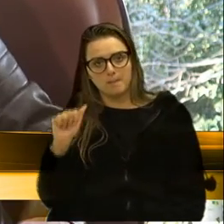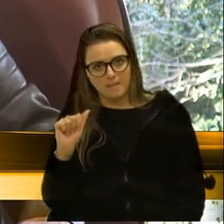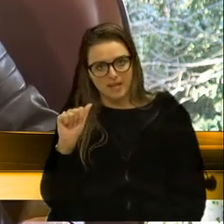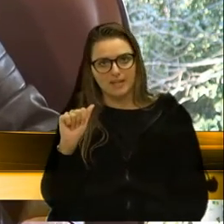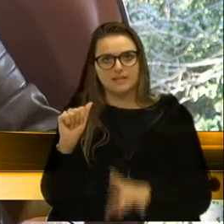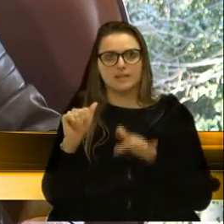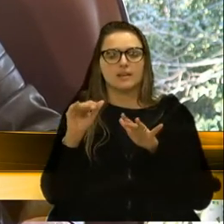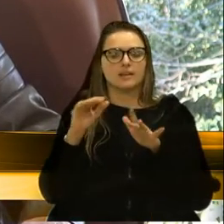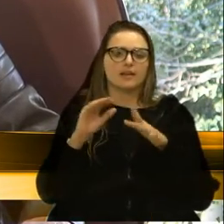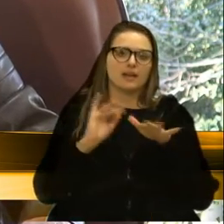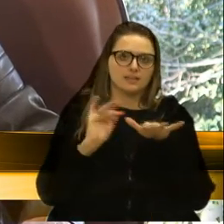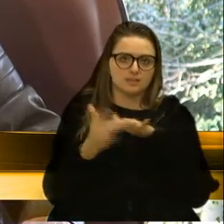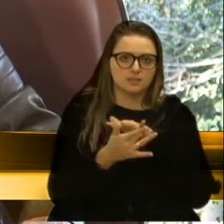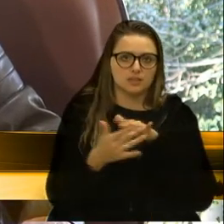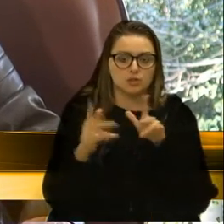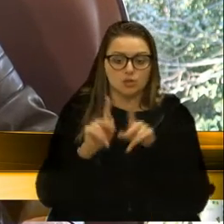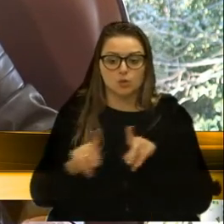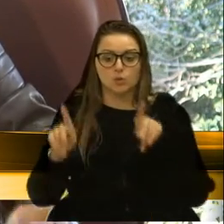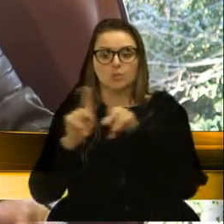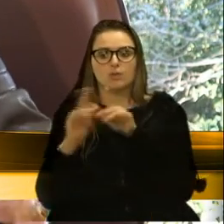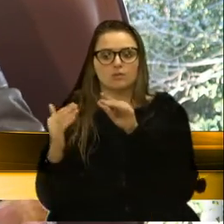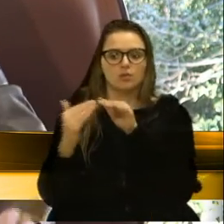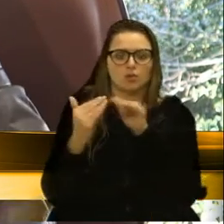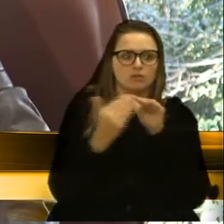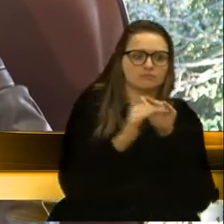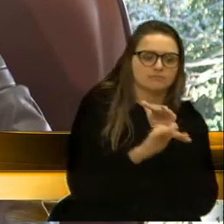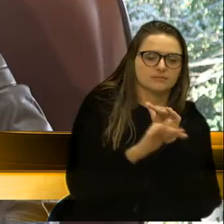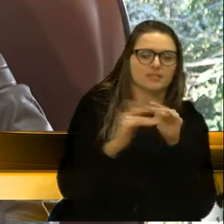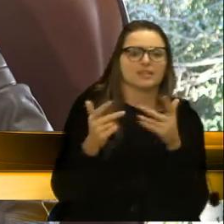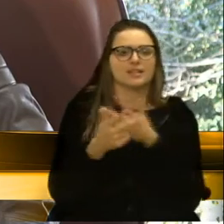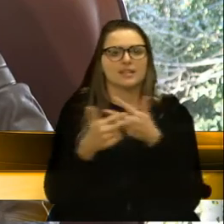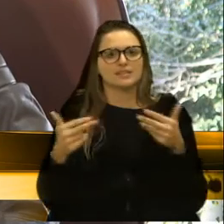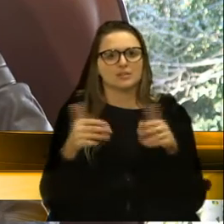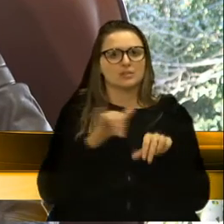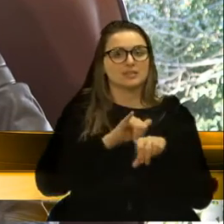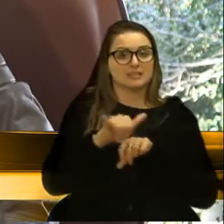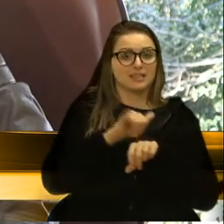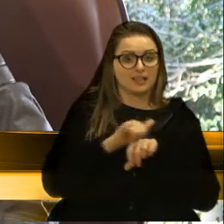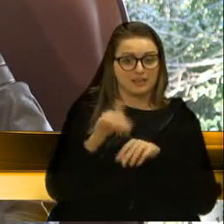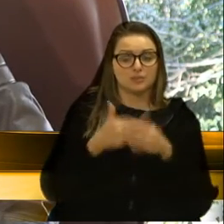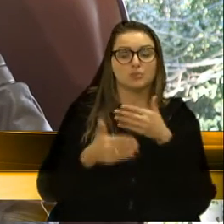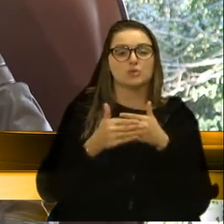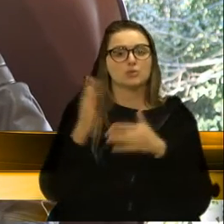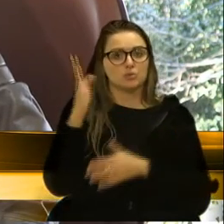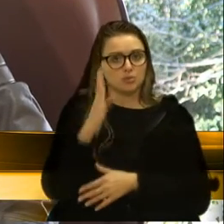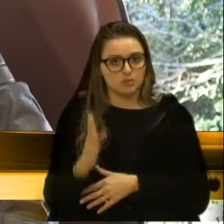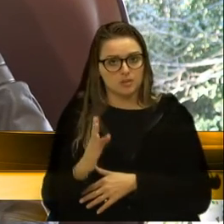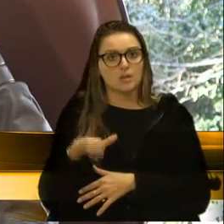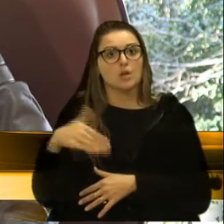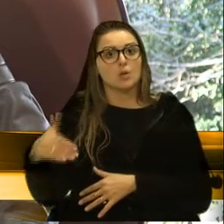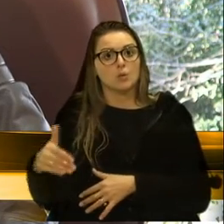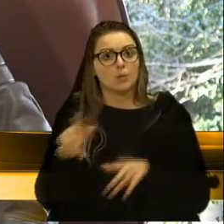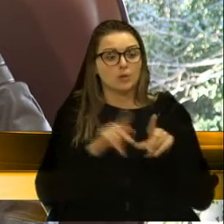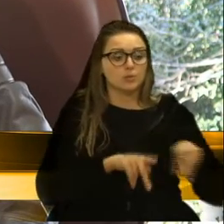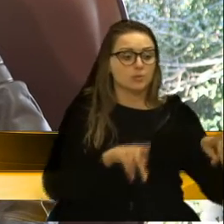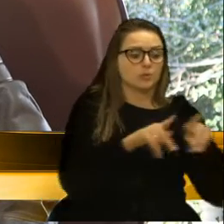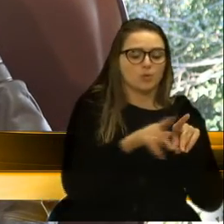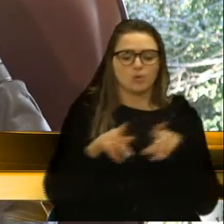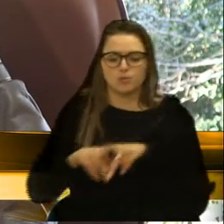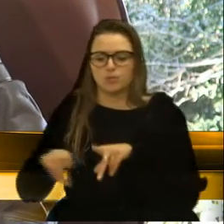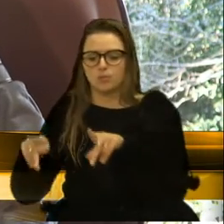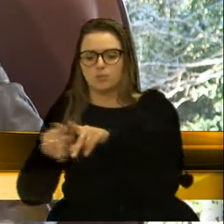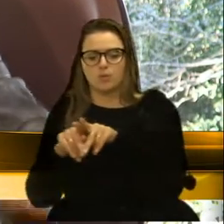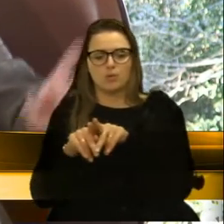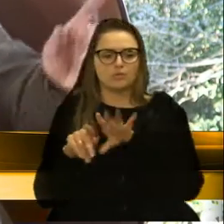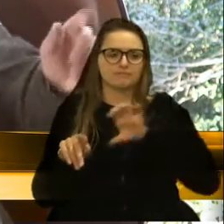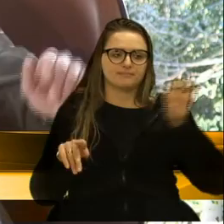opinião e a população não está concordando. Então, as coisas estão muito equivocadas no nosso Brasil. E enquanto estiver um povo de um lado, outro do outro, esquerda, direita,